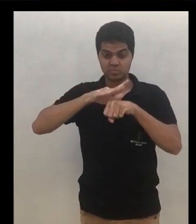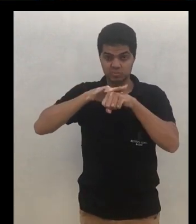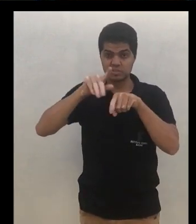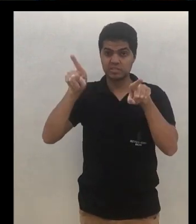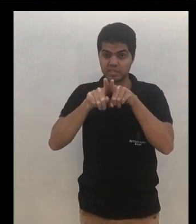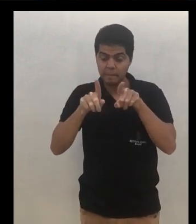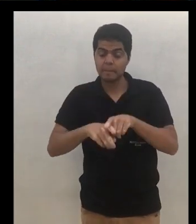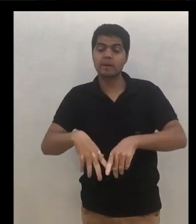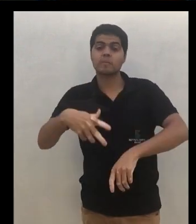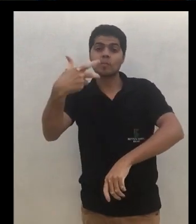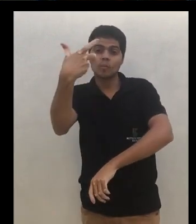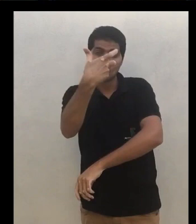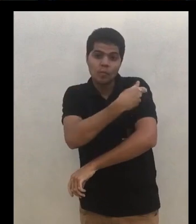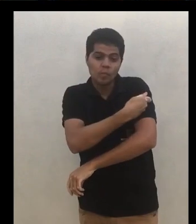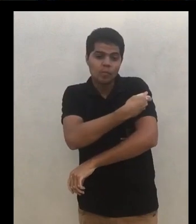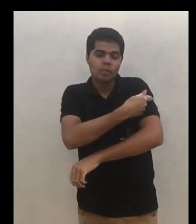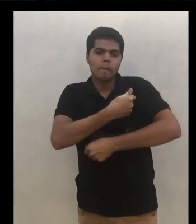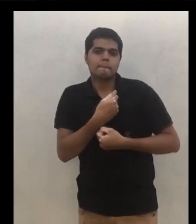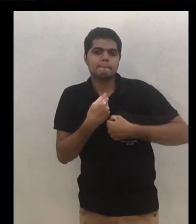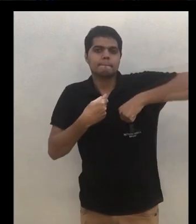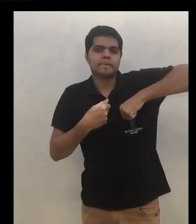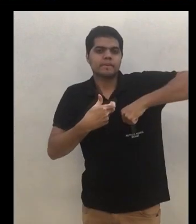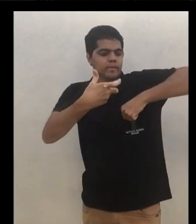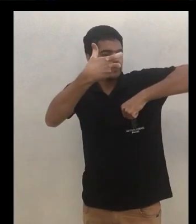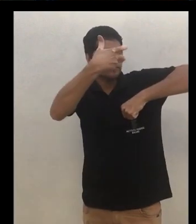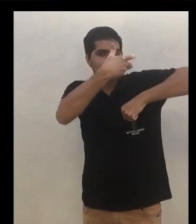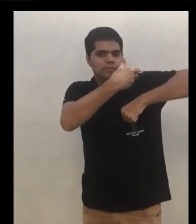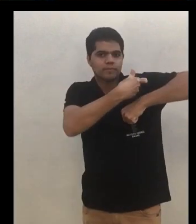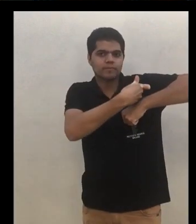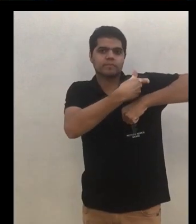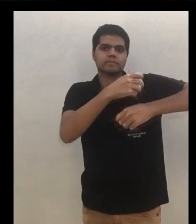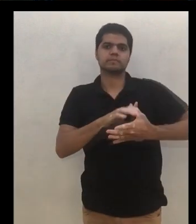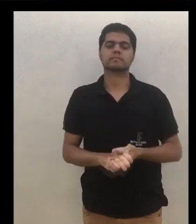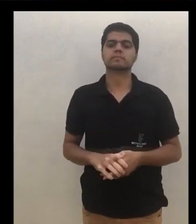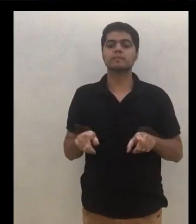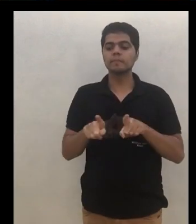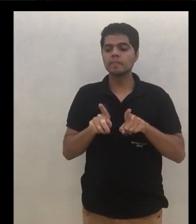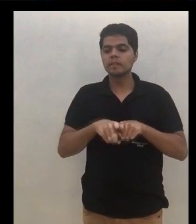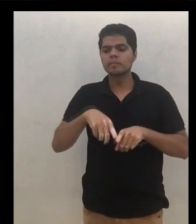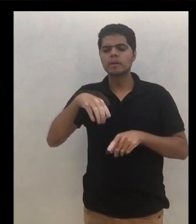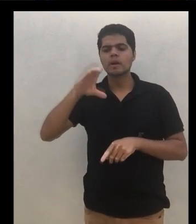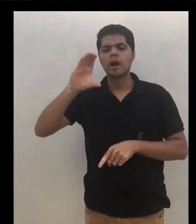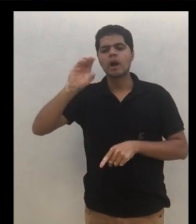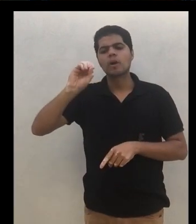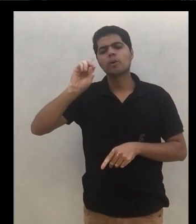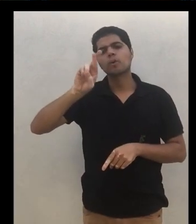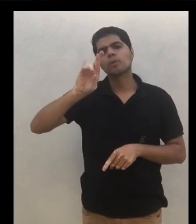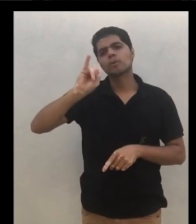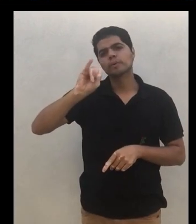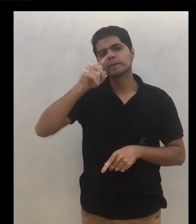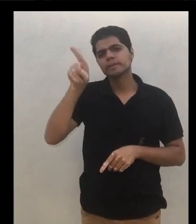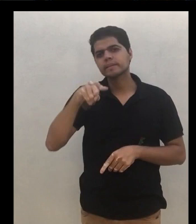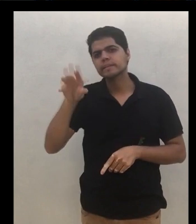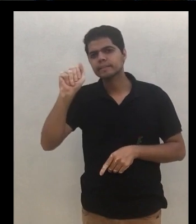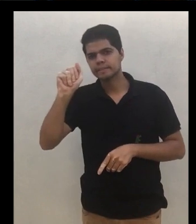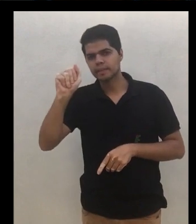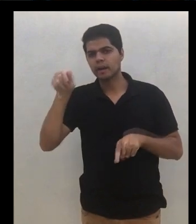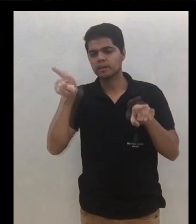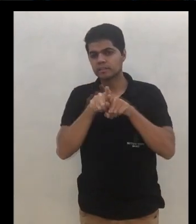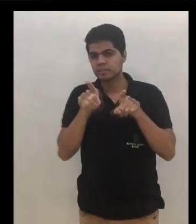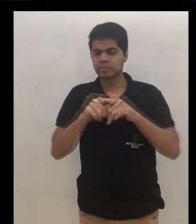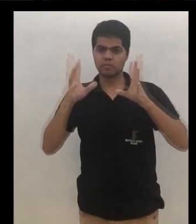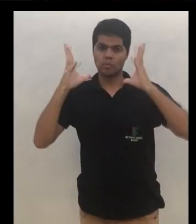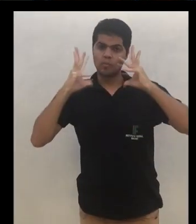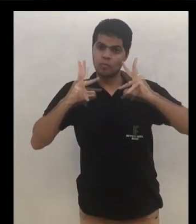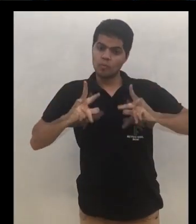aviária, a vacina é na membrana da asa. A coriza é uma doença que vem mais ligada à questão de higiene mesmo, manejo